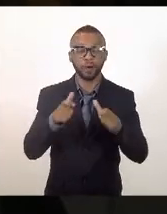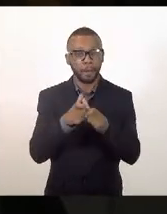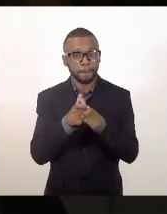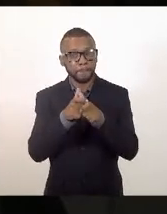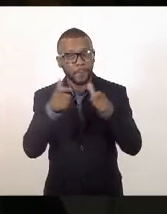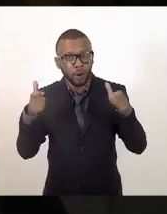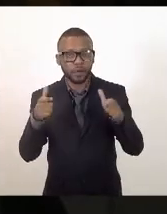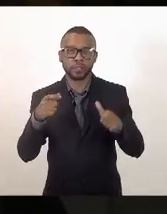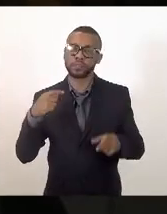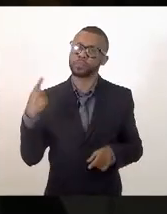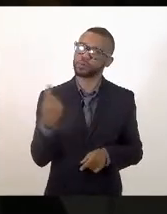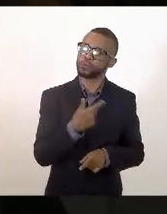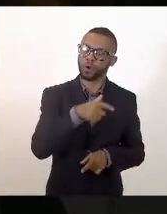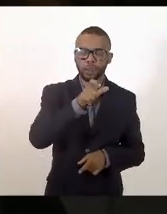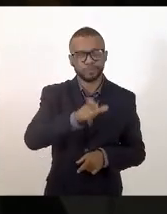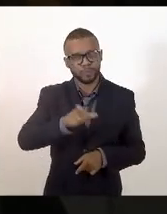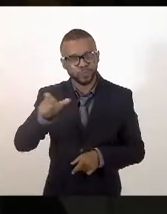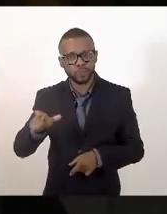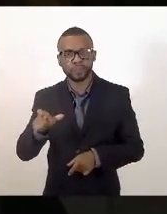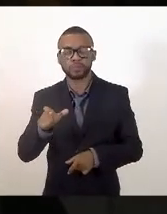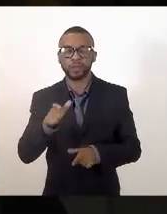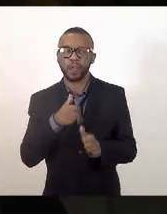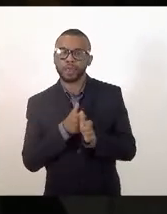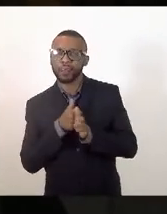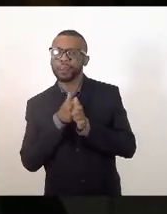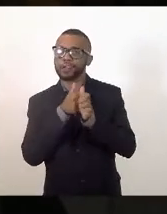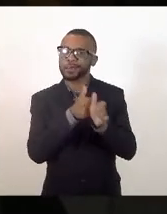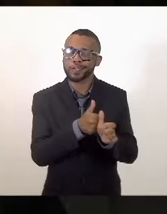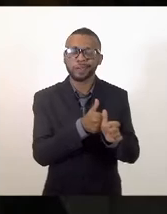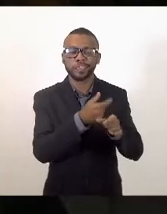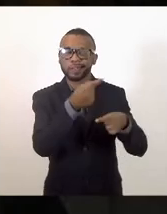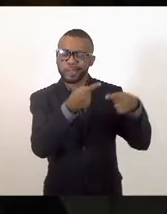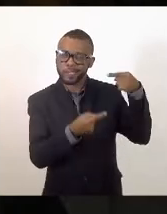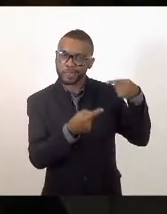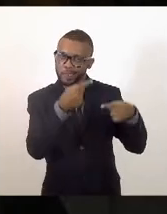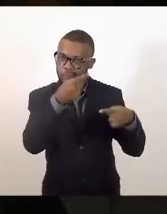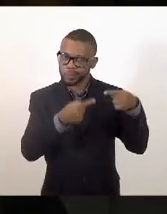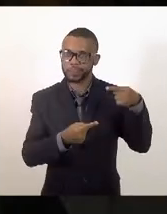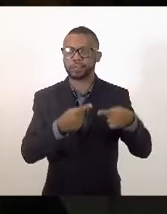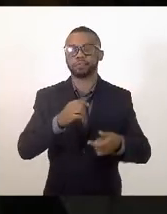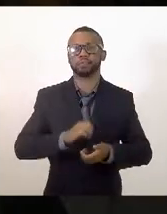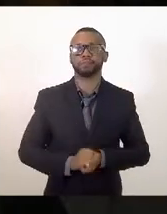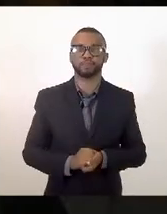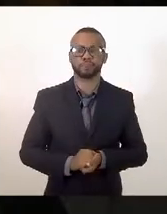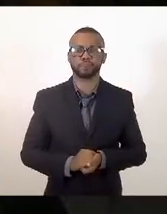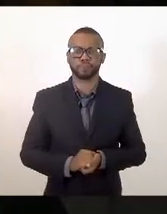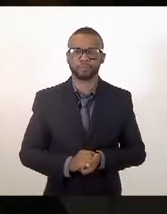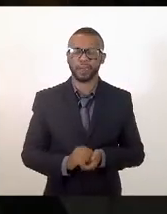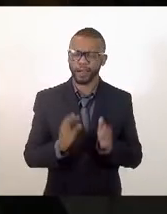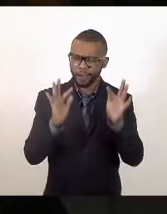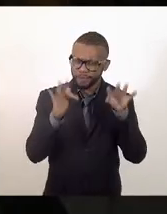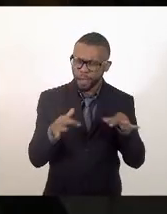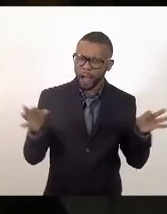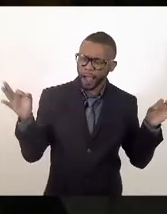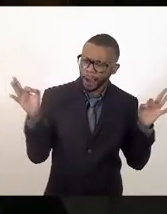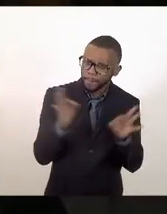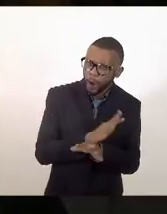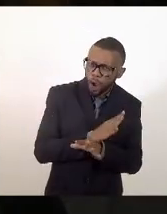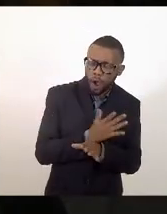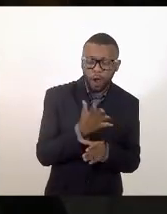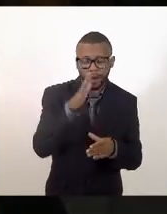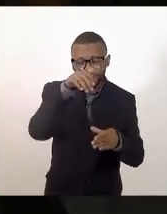todos nós embarcamos nessa discussão. Acabou o